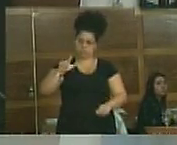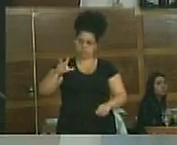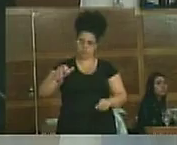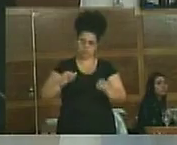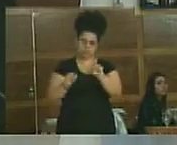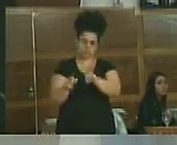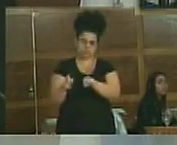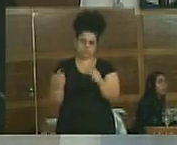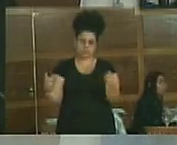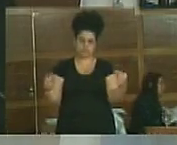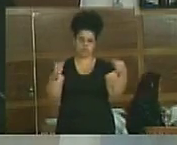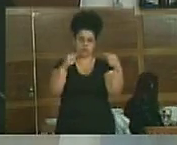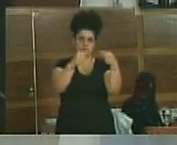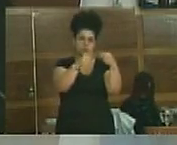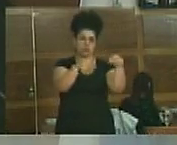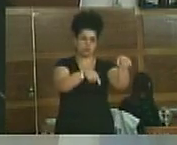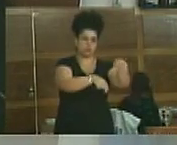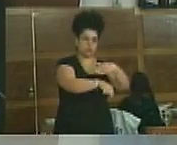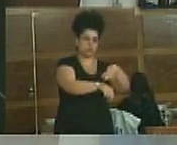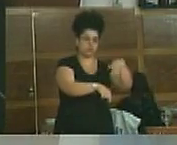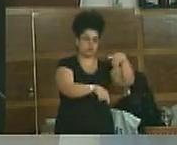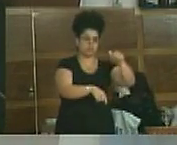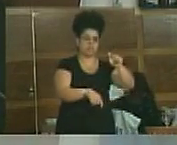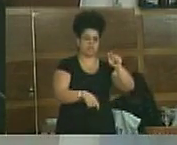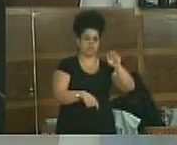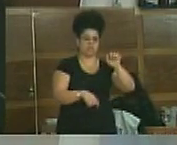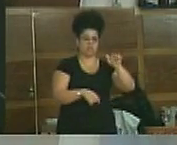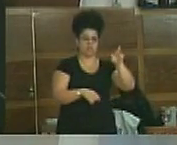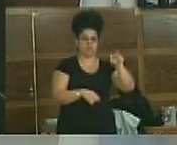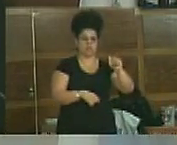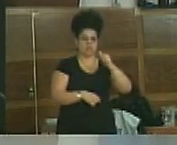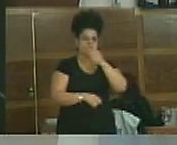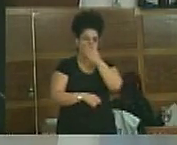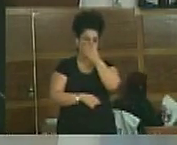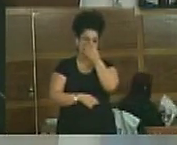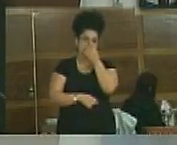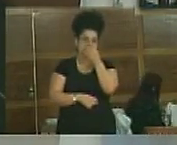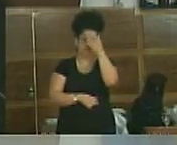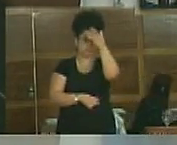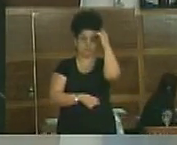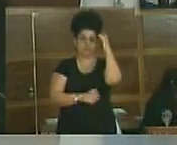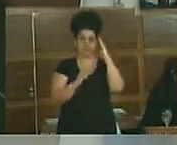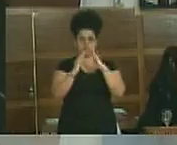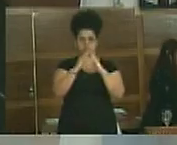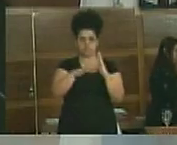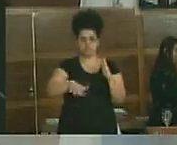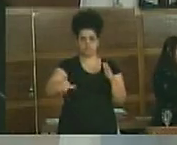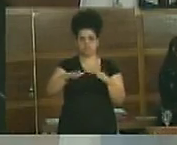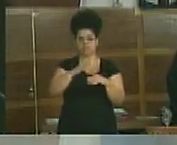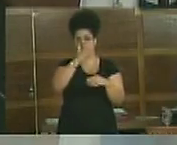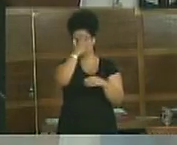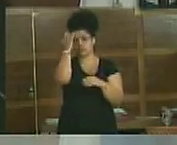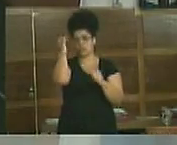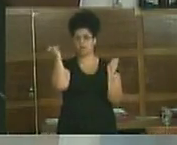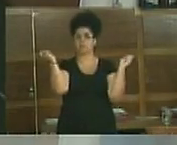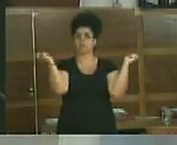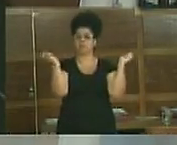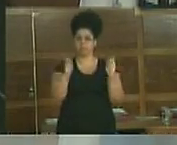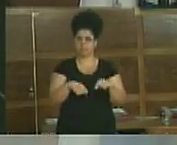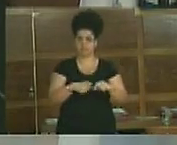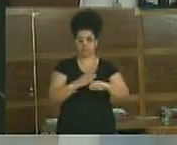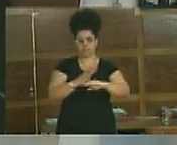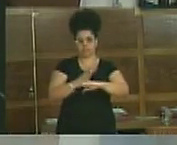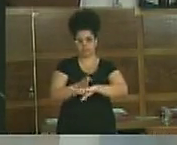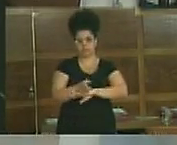Mangueira, ali na Gamboinha, e os moradores poderão ter um acesso